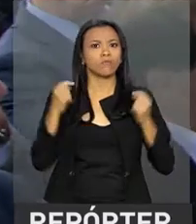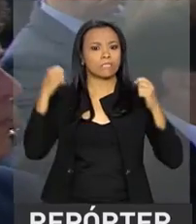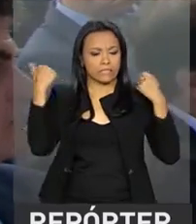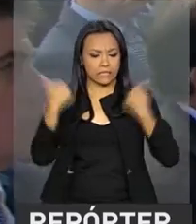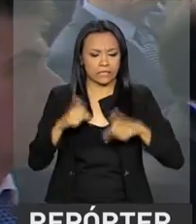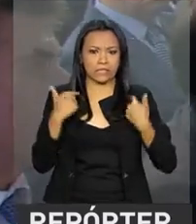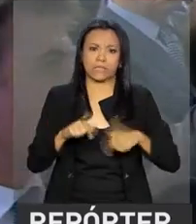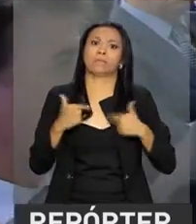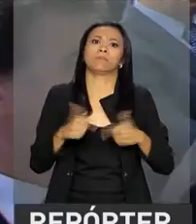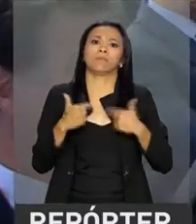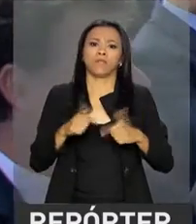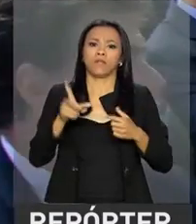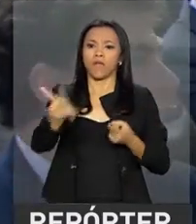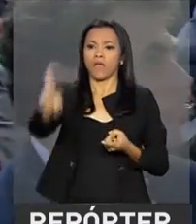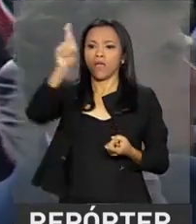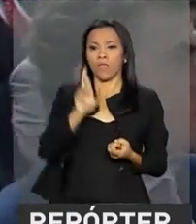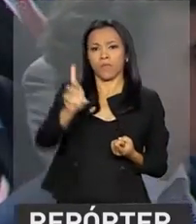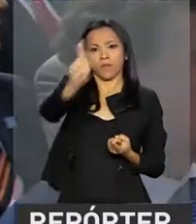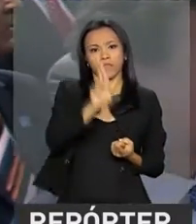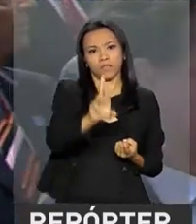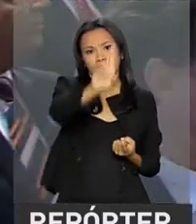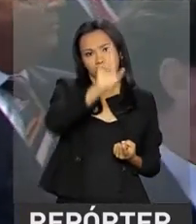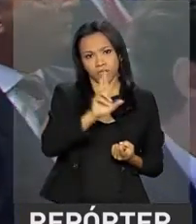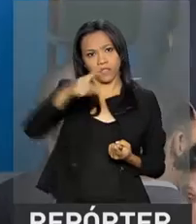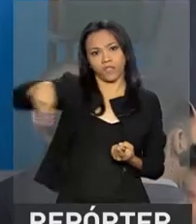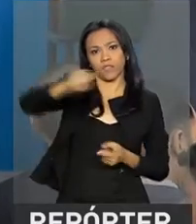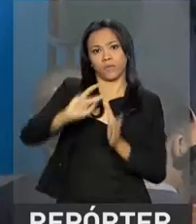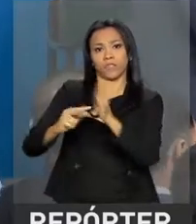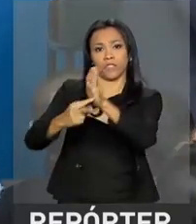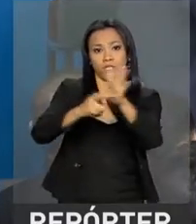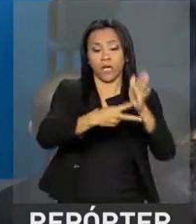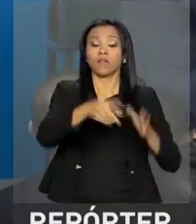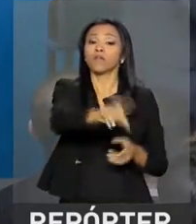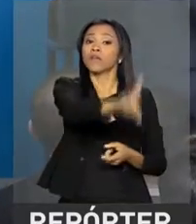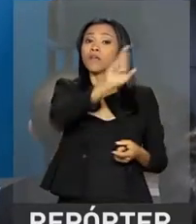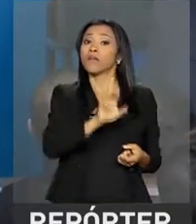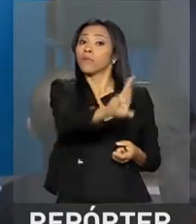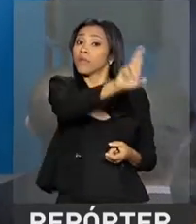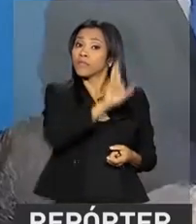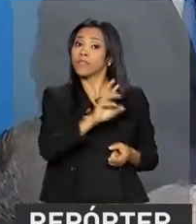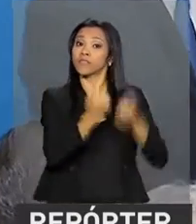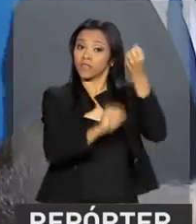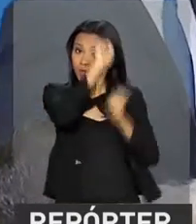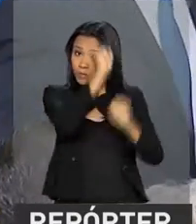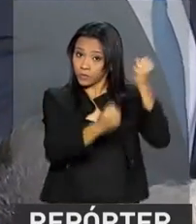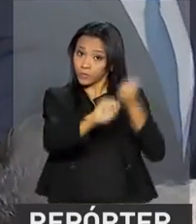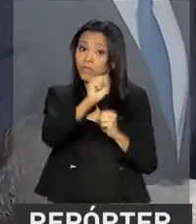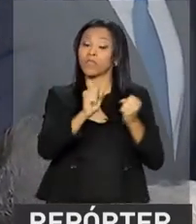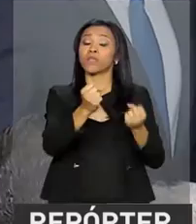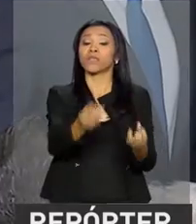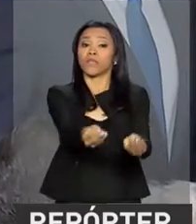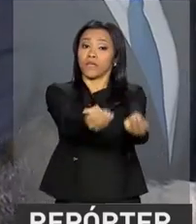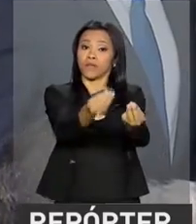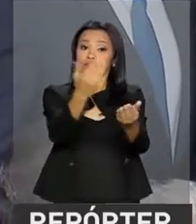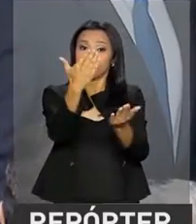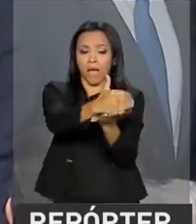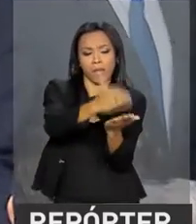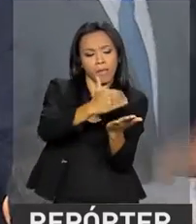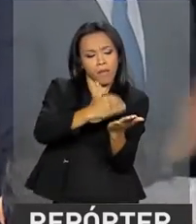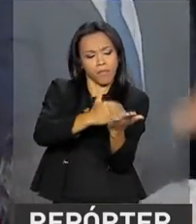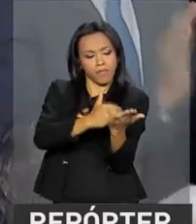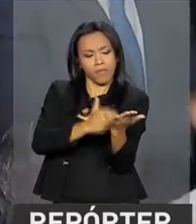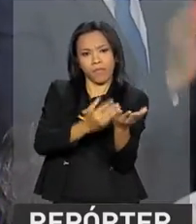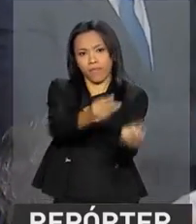com representantes dos trabalhadores e de empresários que apresentaram ao presidente Michel Temer uma agenda para